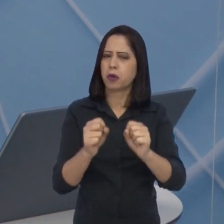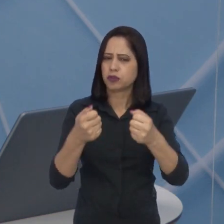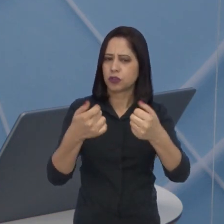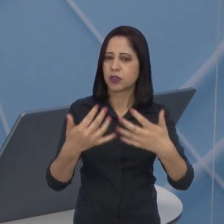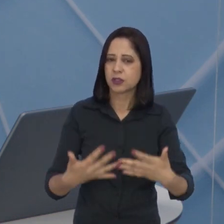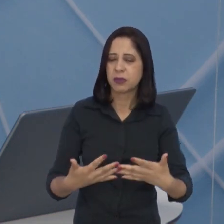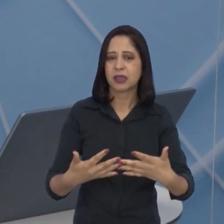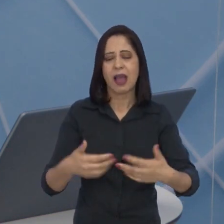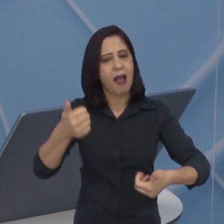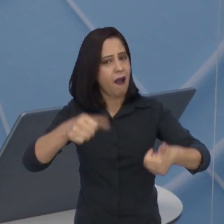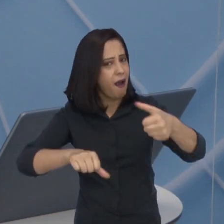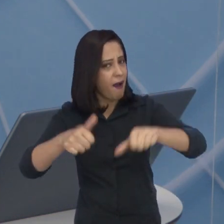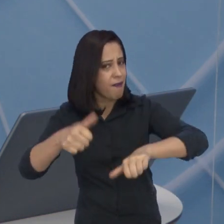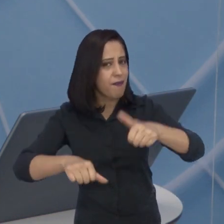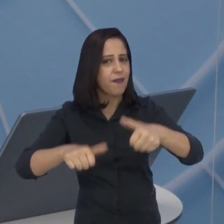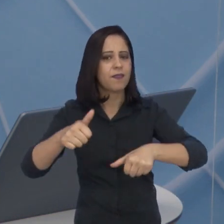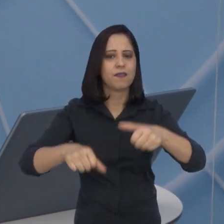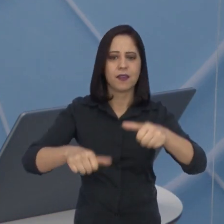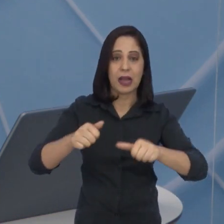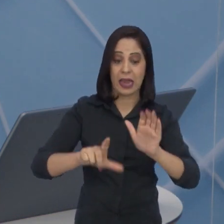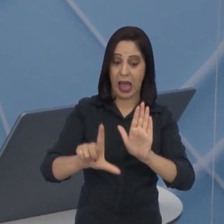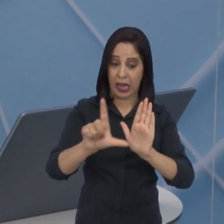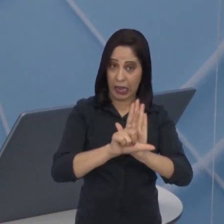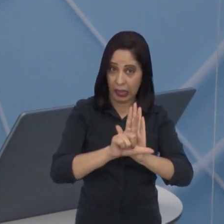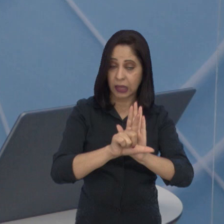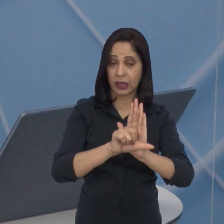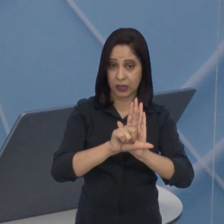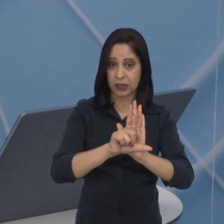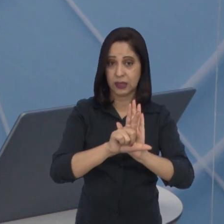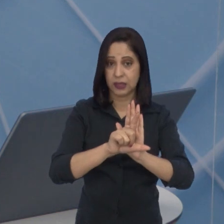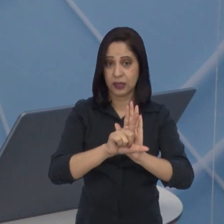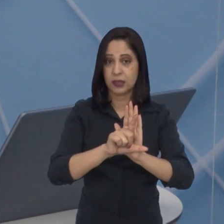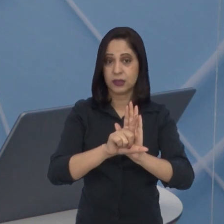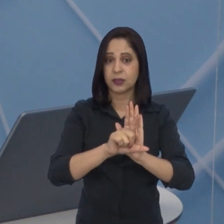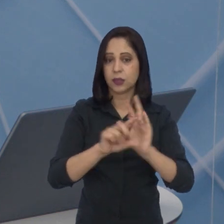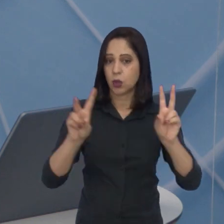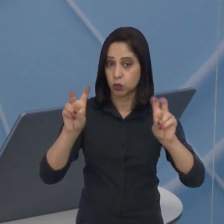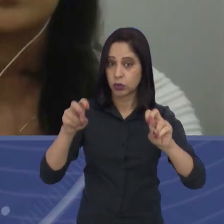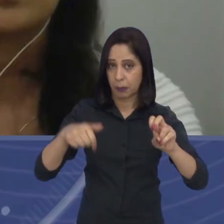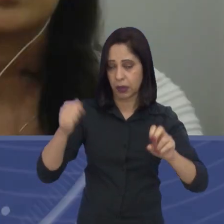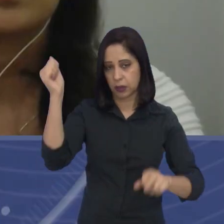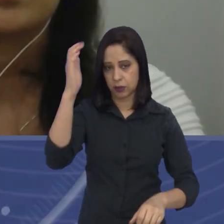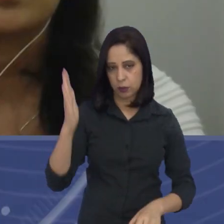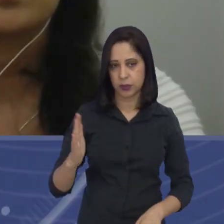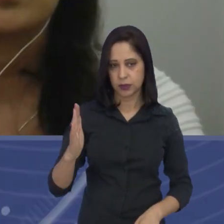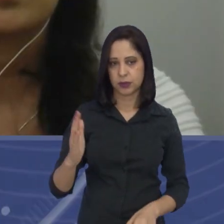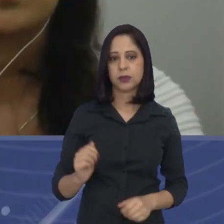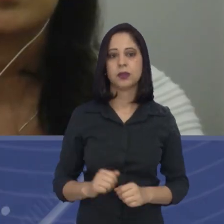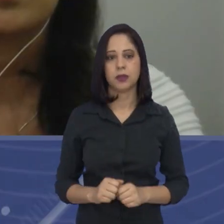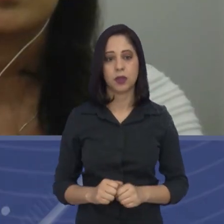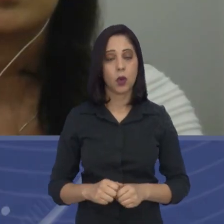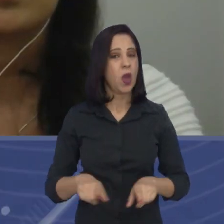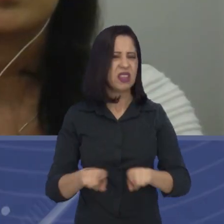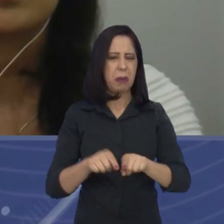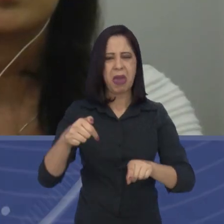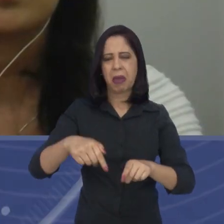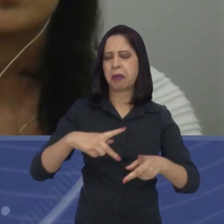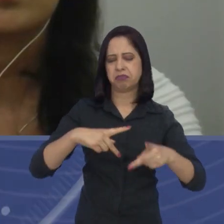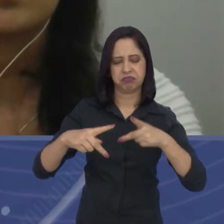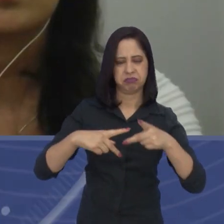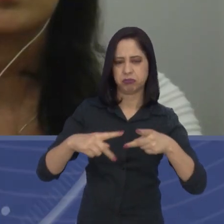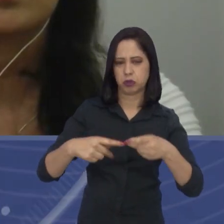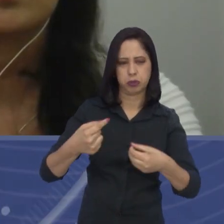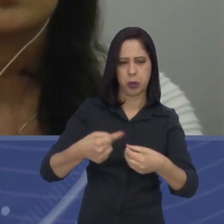pouquinho, avaliasse um pouquinho, né, as leis nesse âmbito aqui no Brasil e a nível municipal também,